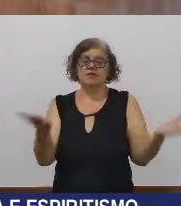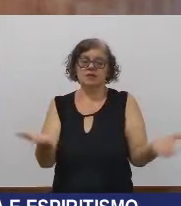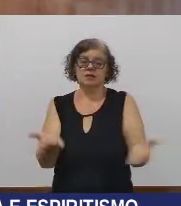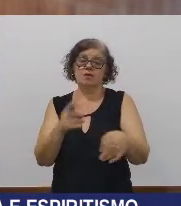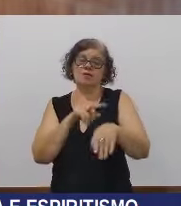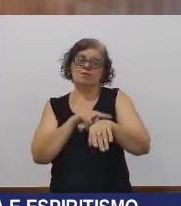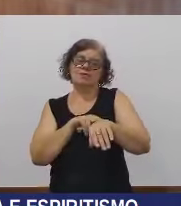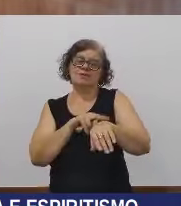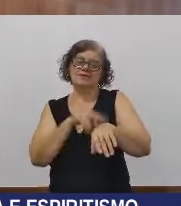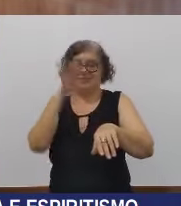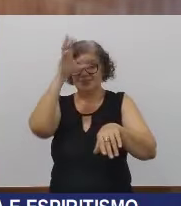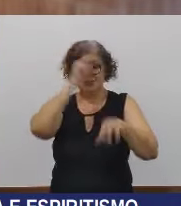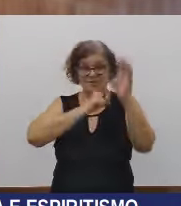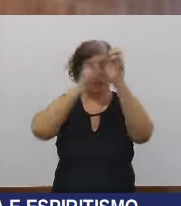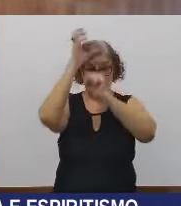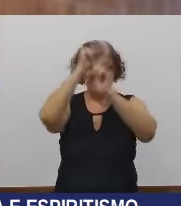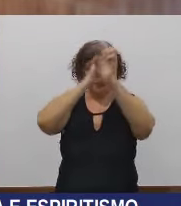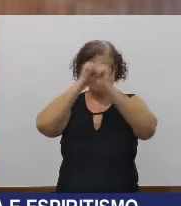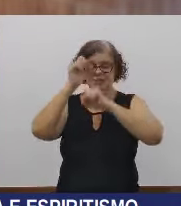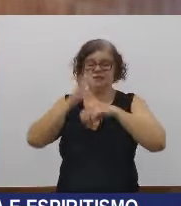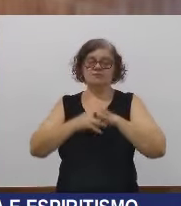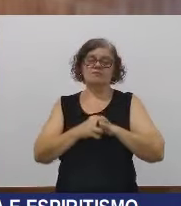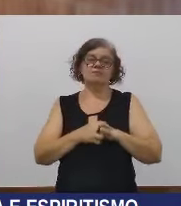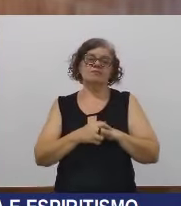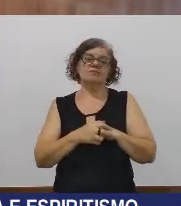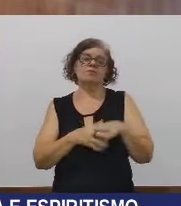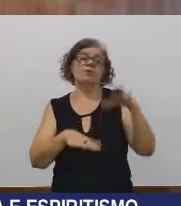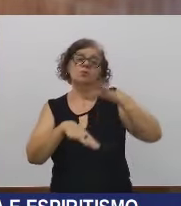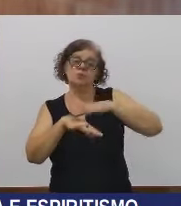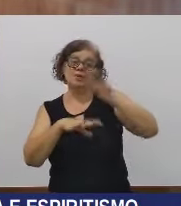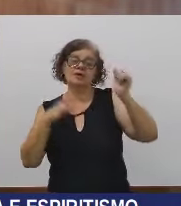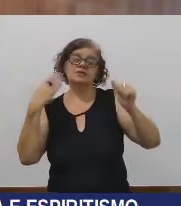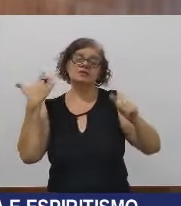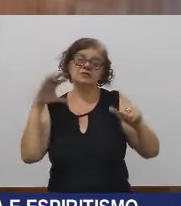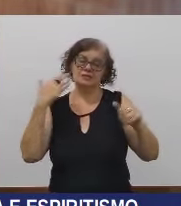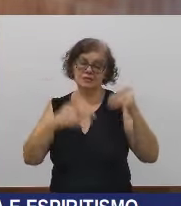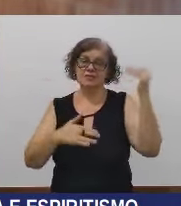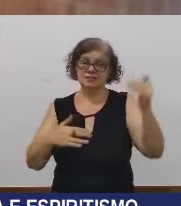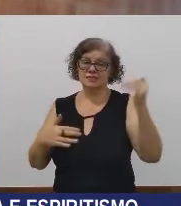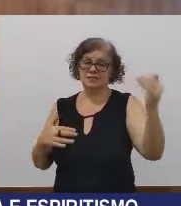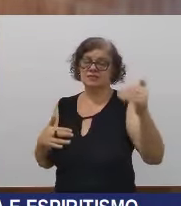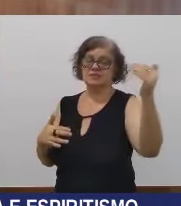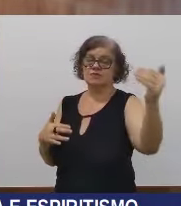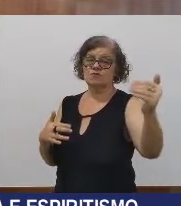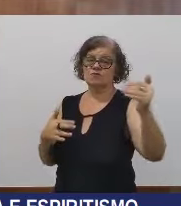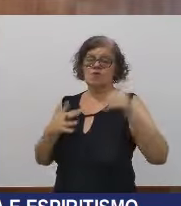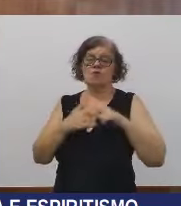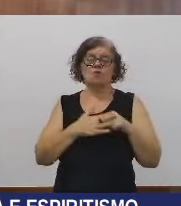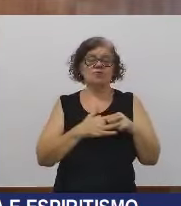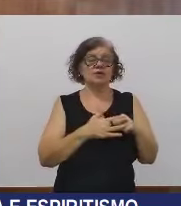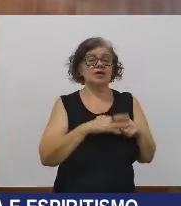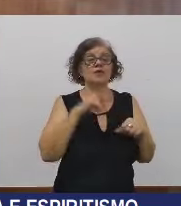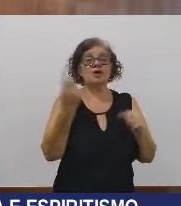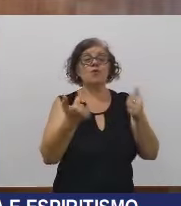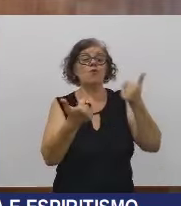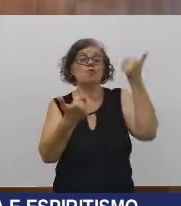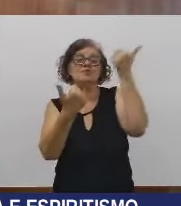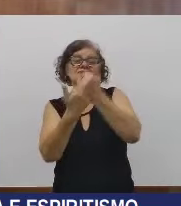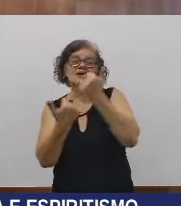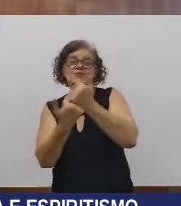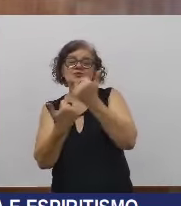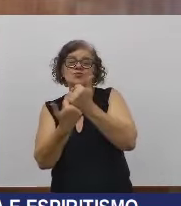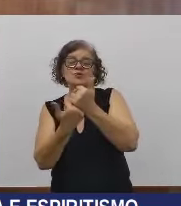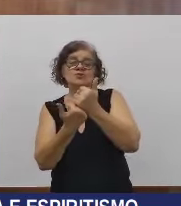Na hora que nós aprendermos que, por mais que a ciência se desenvolva, não se consegue substituir